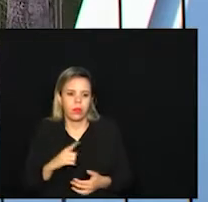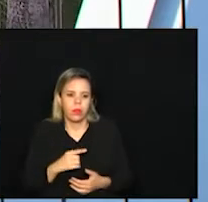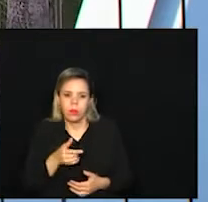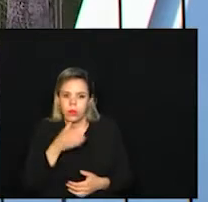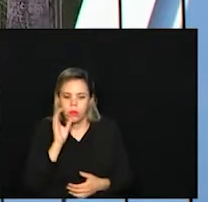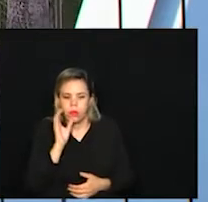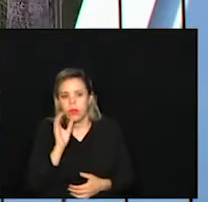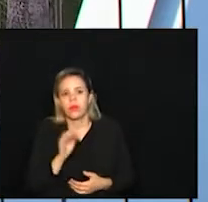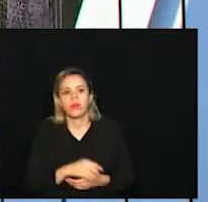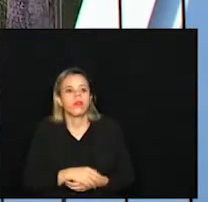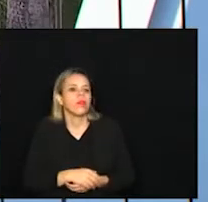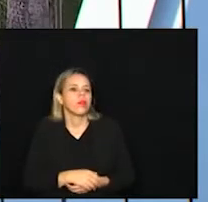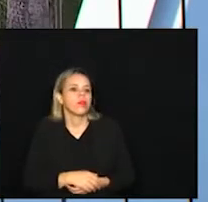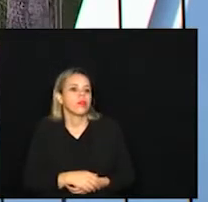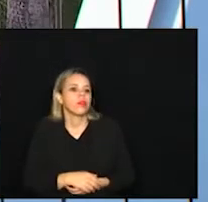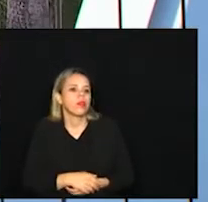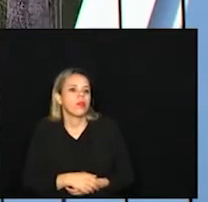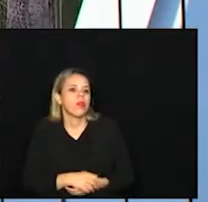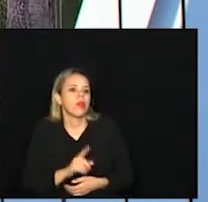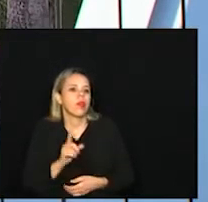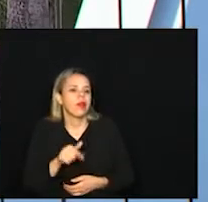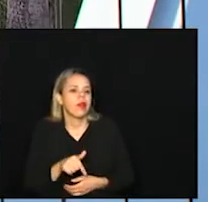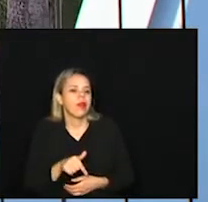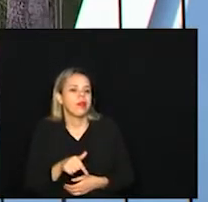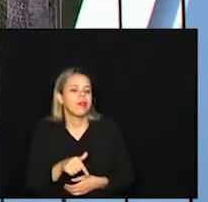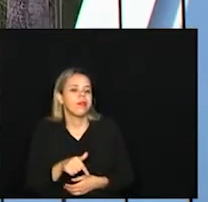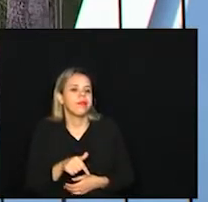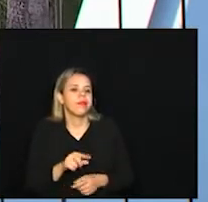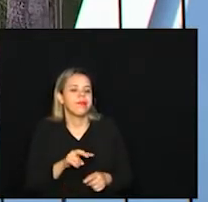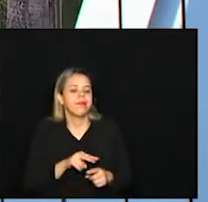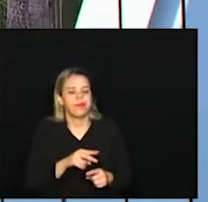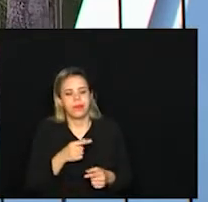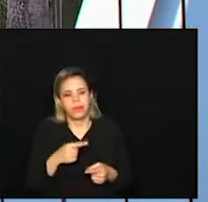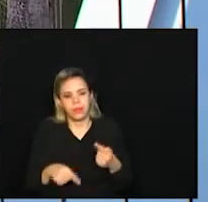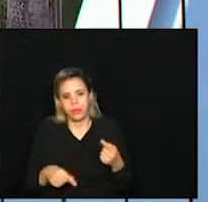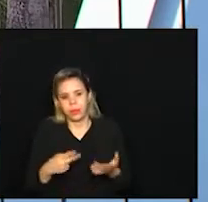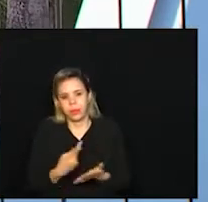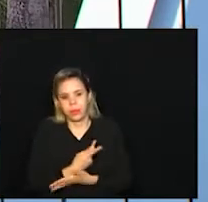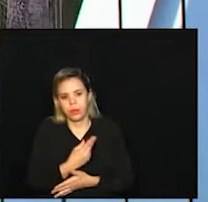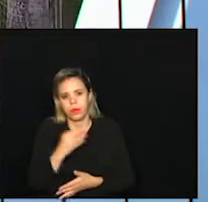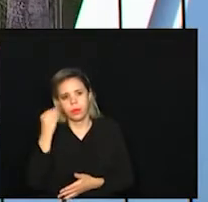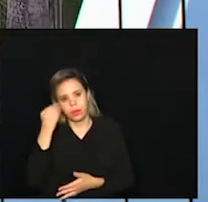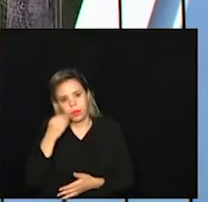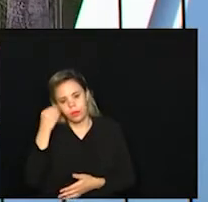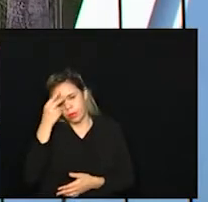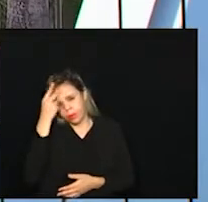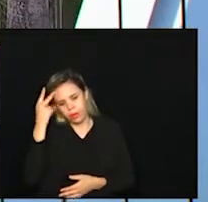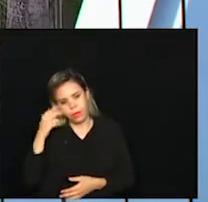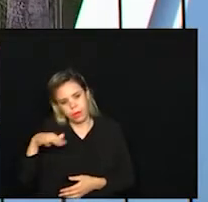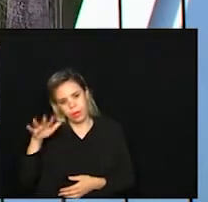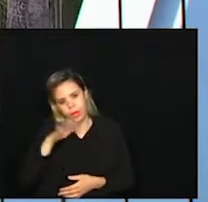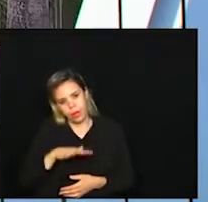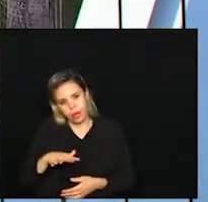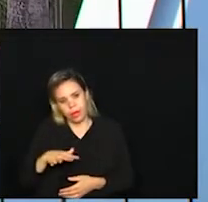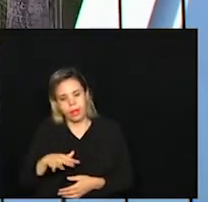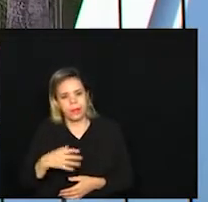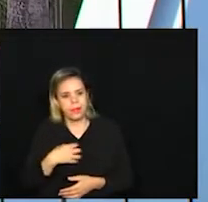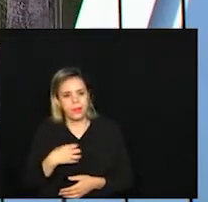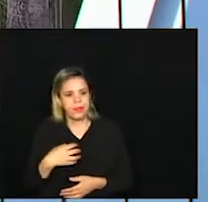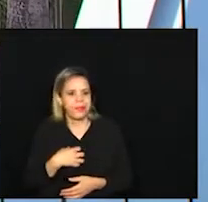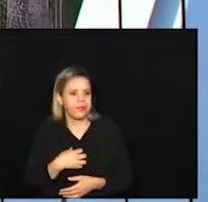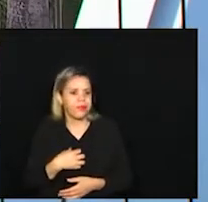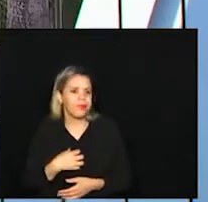tem para beber na região então isso esse contraste entre o conhecimento Popular essas